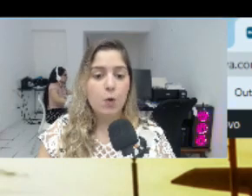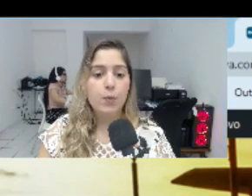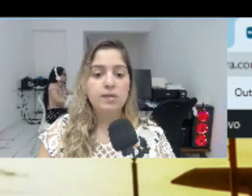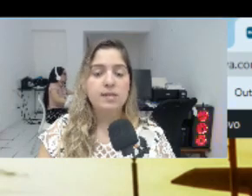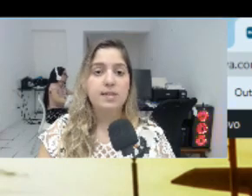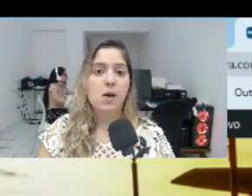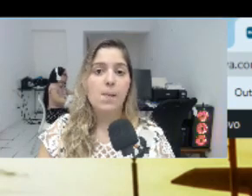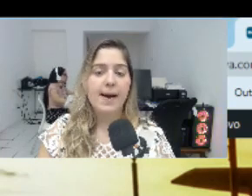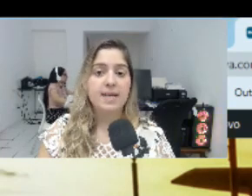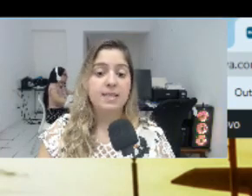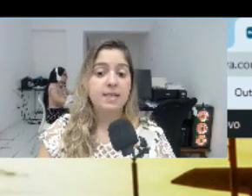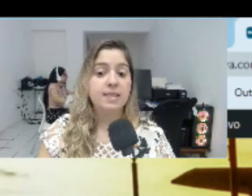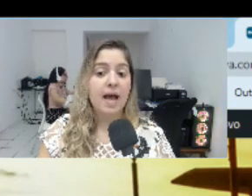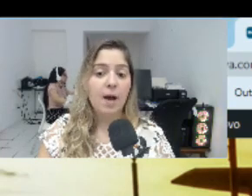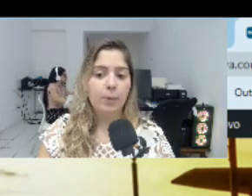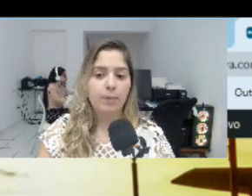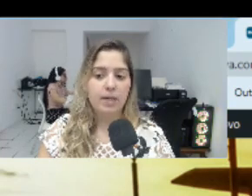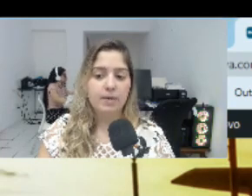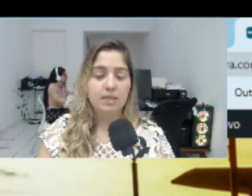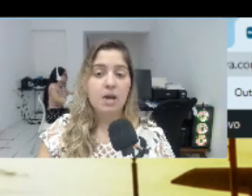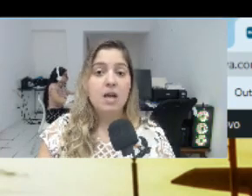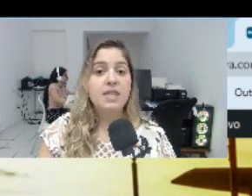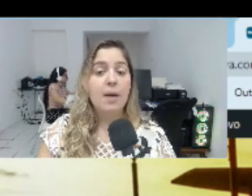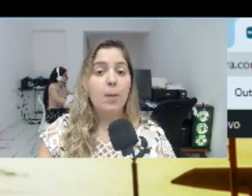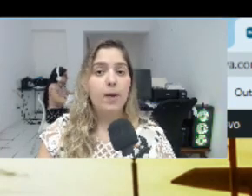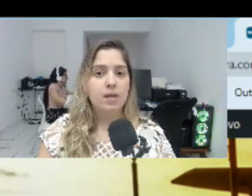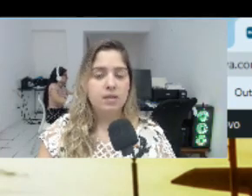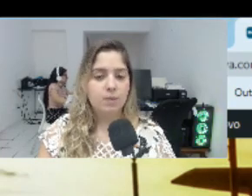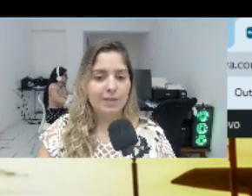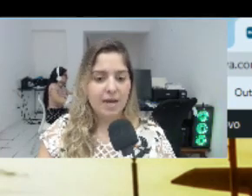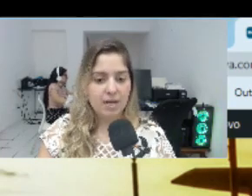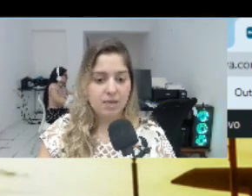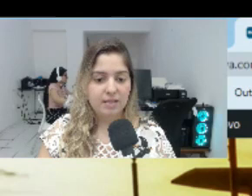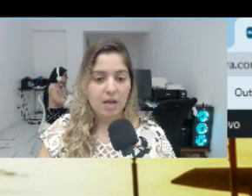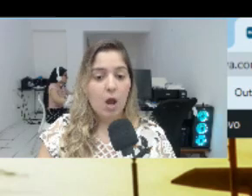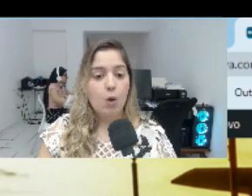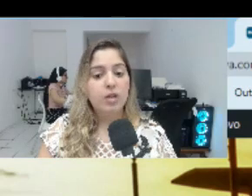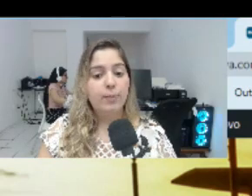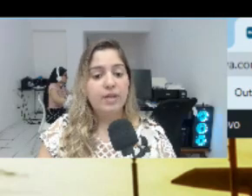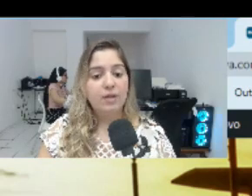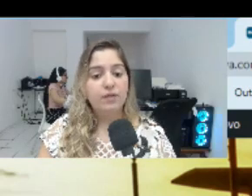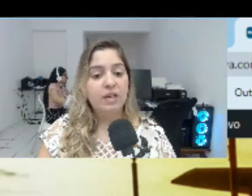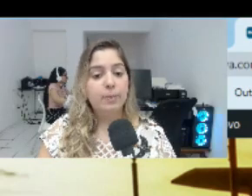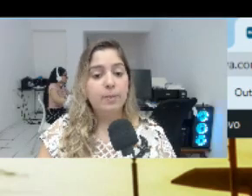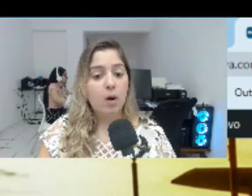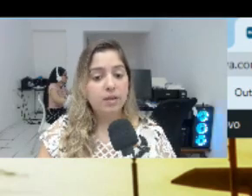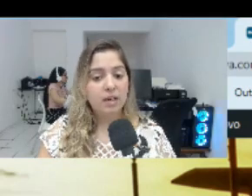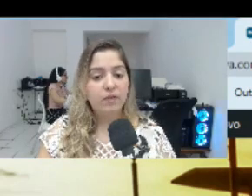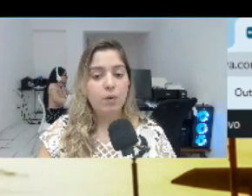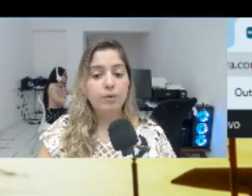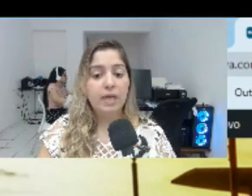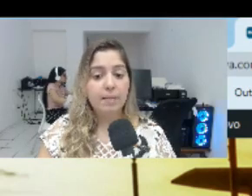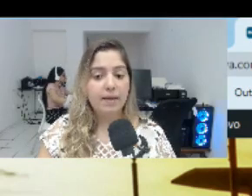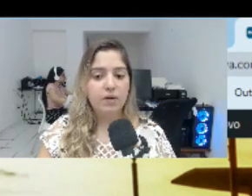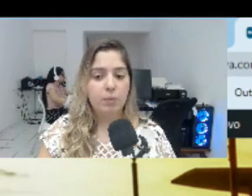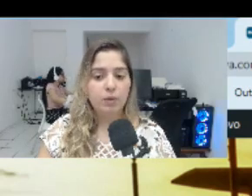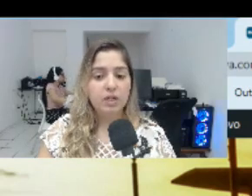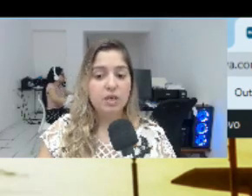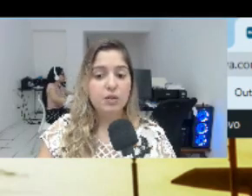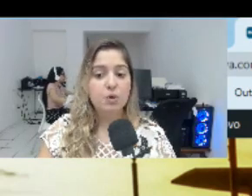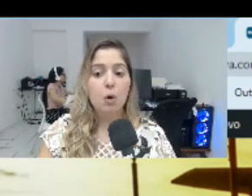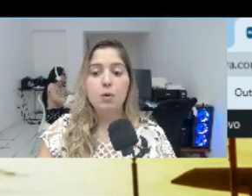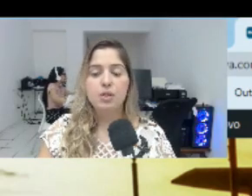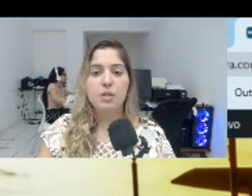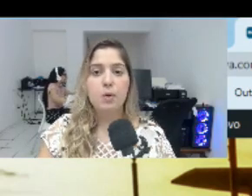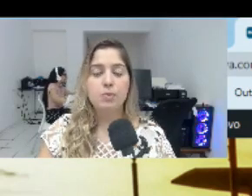base e a oposição para sanar problemas da população cearense. O deputado Felipe Mota levou o tema à tribuna